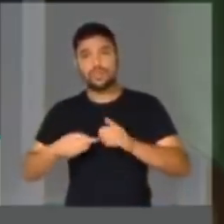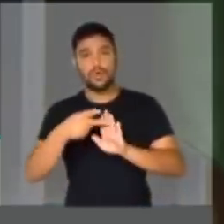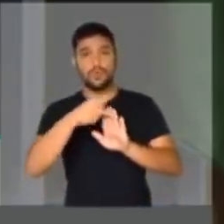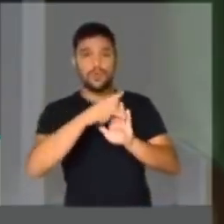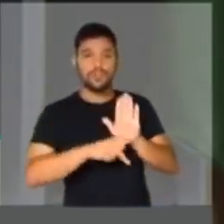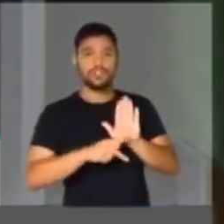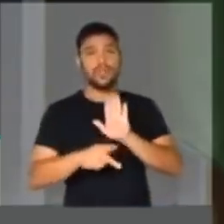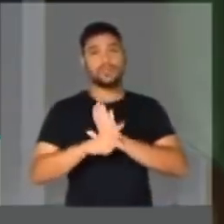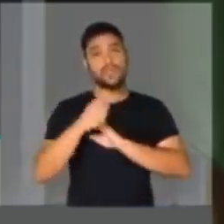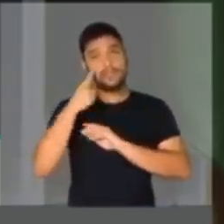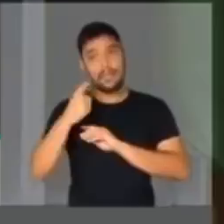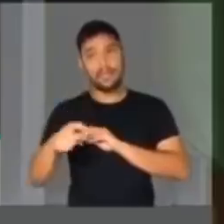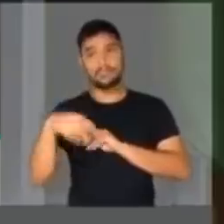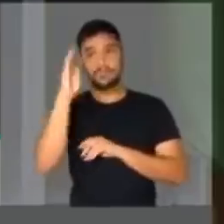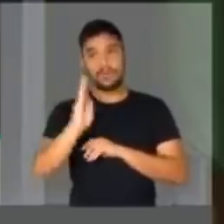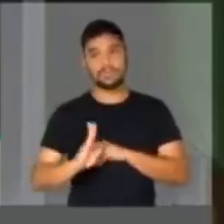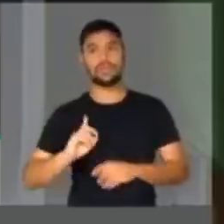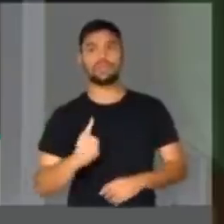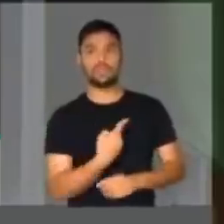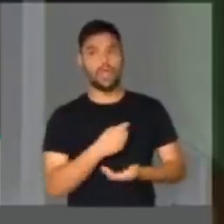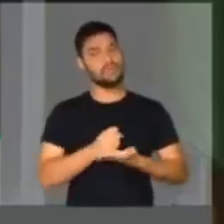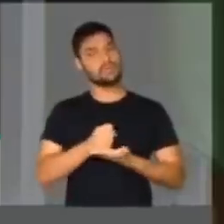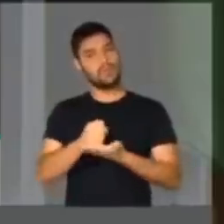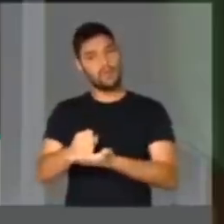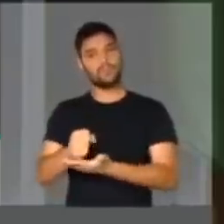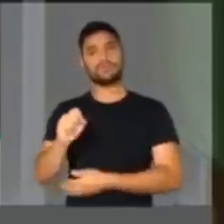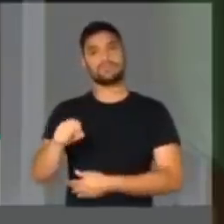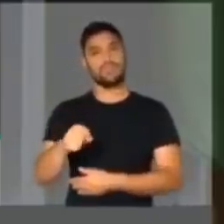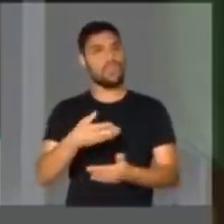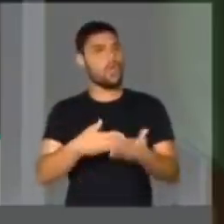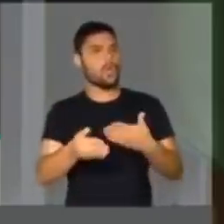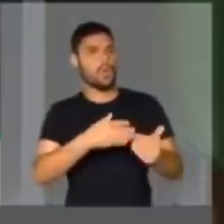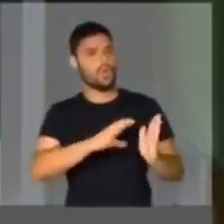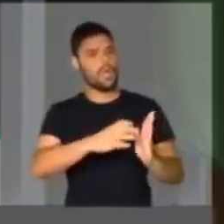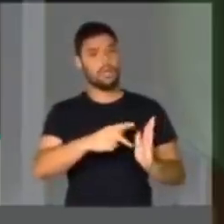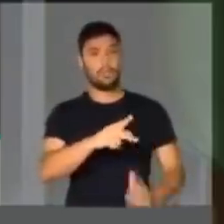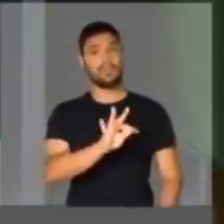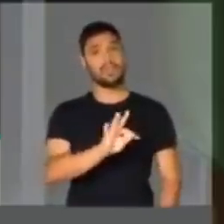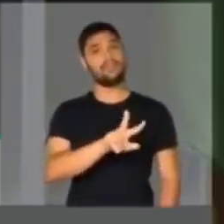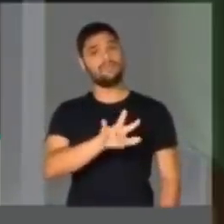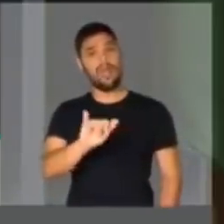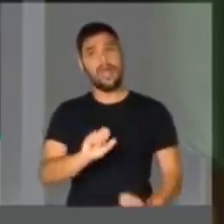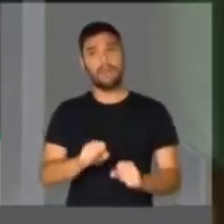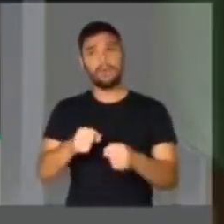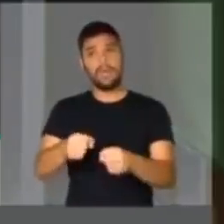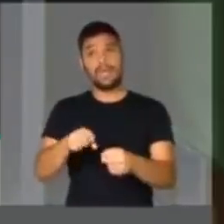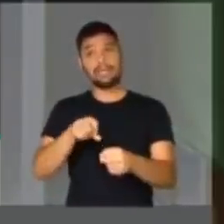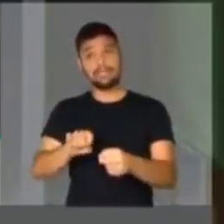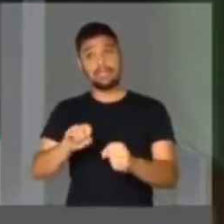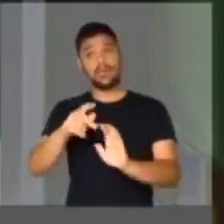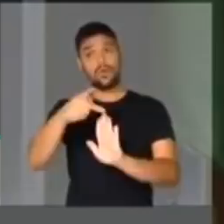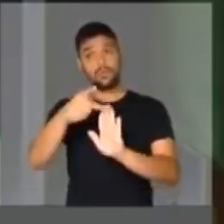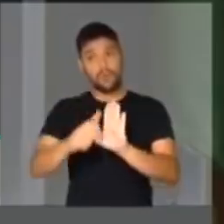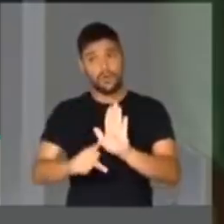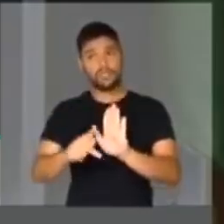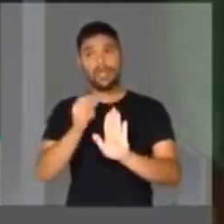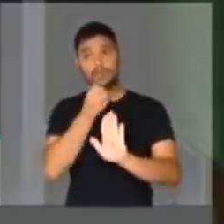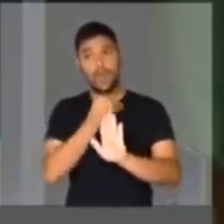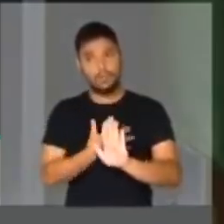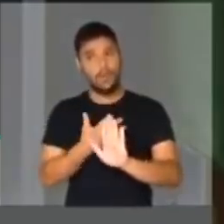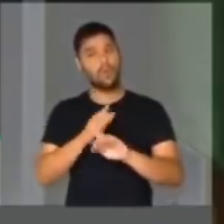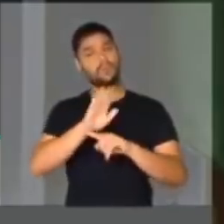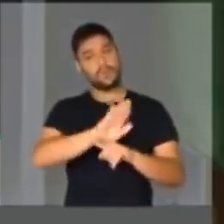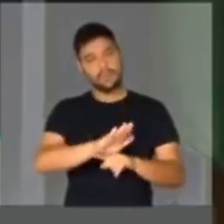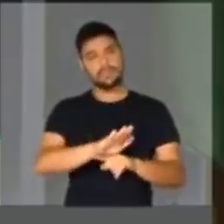pode ter certeza que nós estaremos aqui fazendo isso do nosso lado. Qualquer um do PT fará isso. Qualquer um. De primeiro ou de mandato